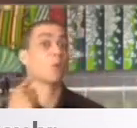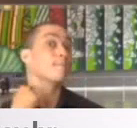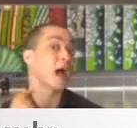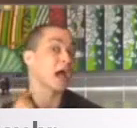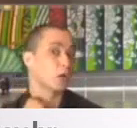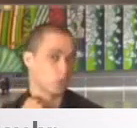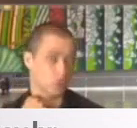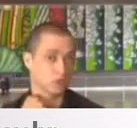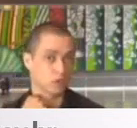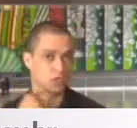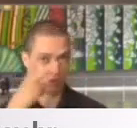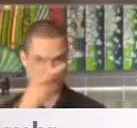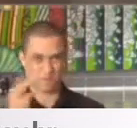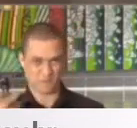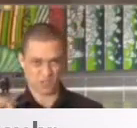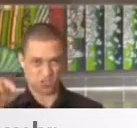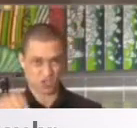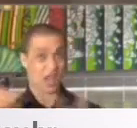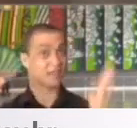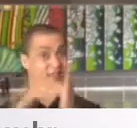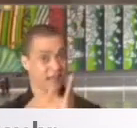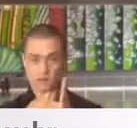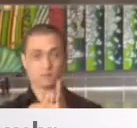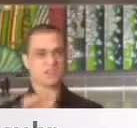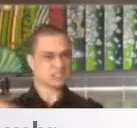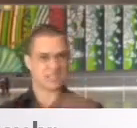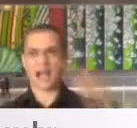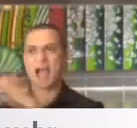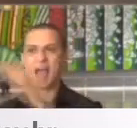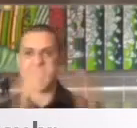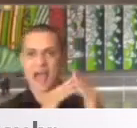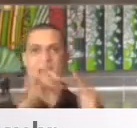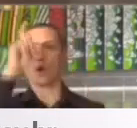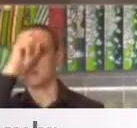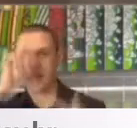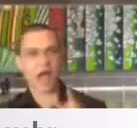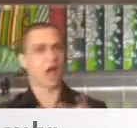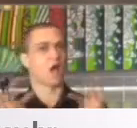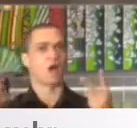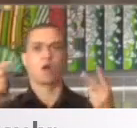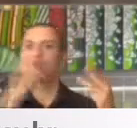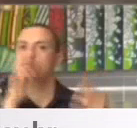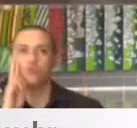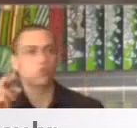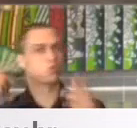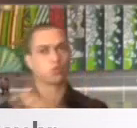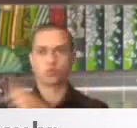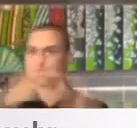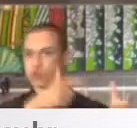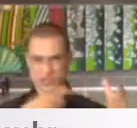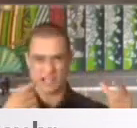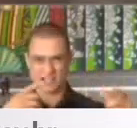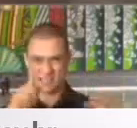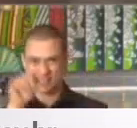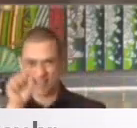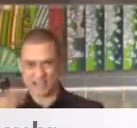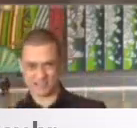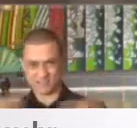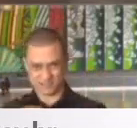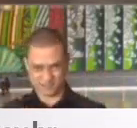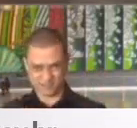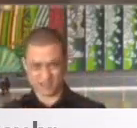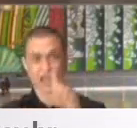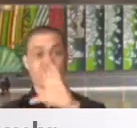de maio de 2020, nenhuma residência, nenhum centro de consumo de gás encanado através da